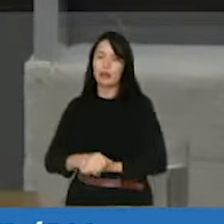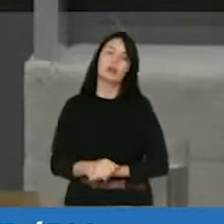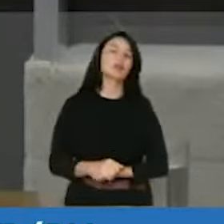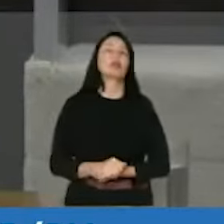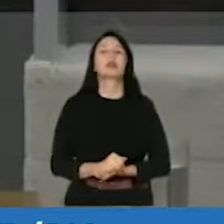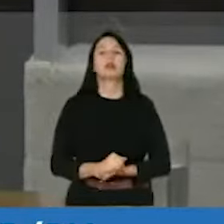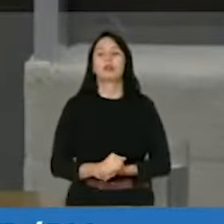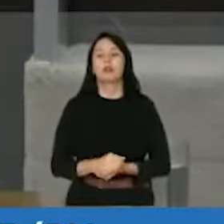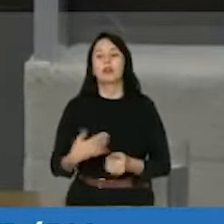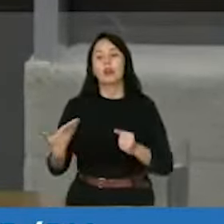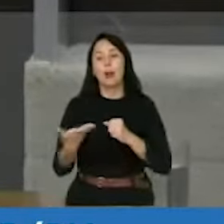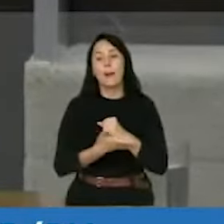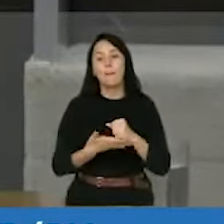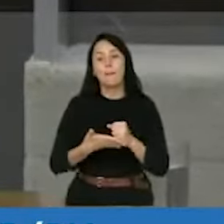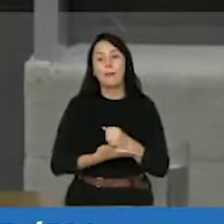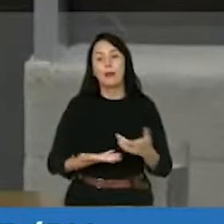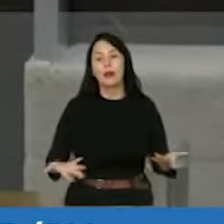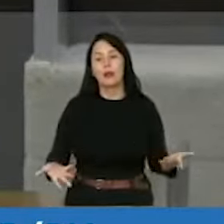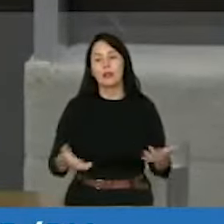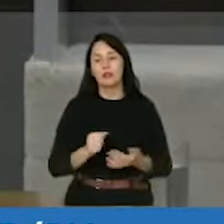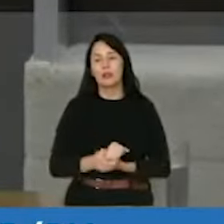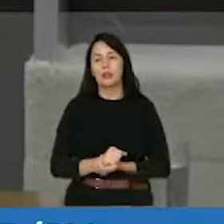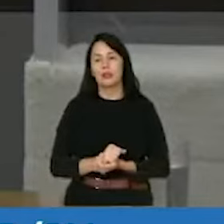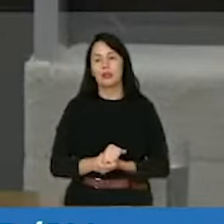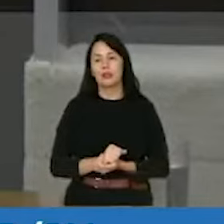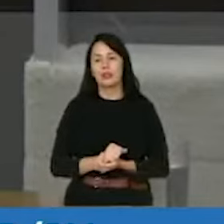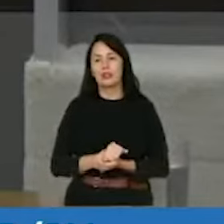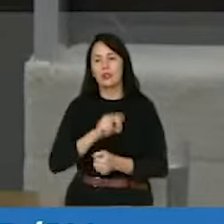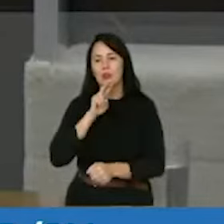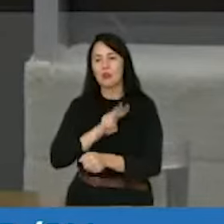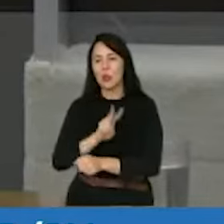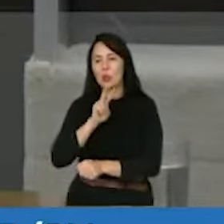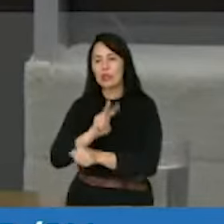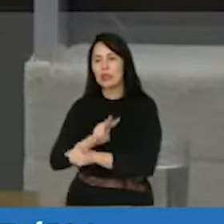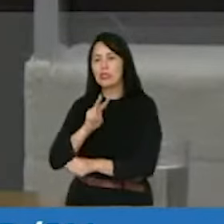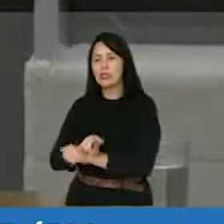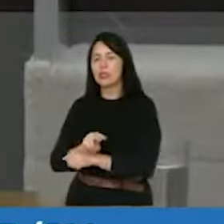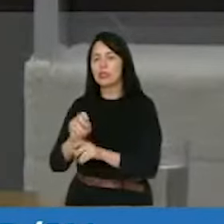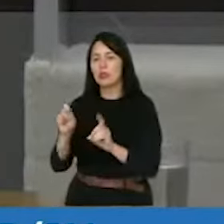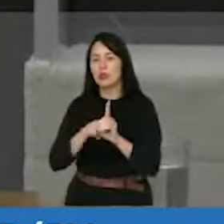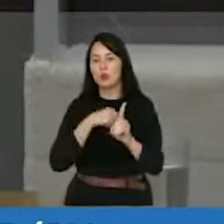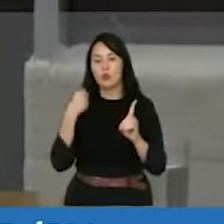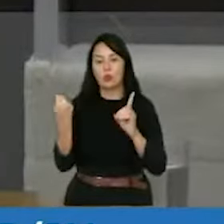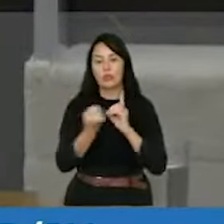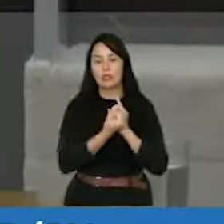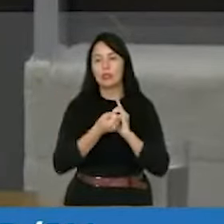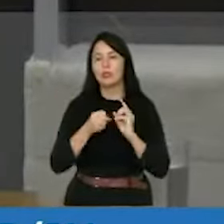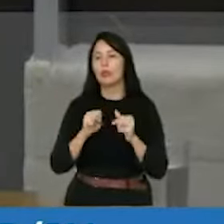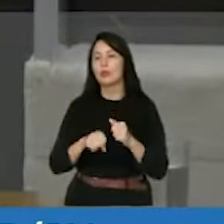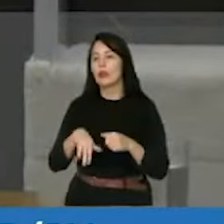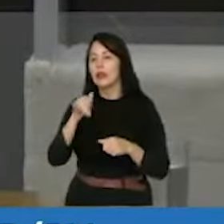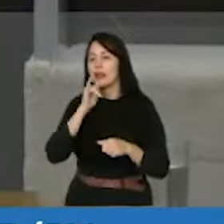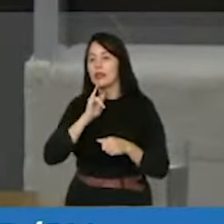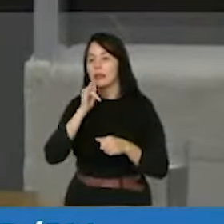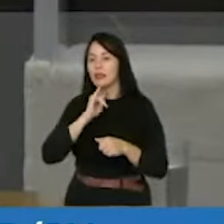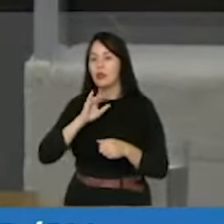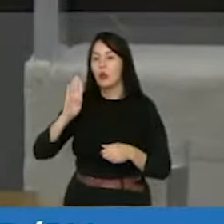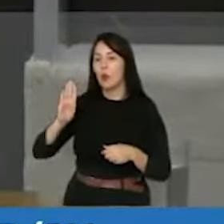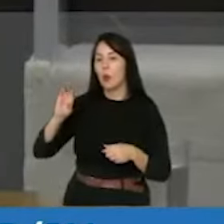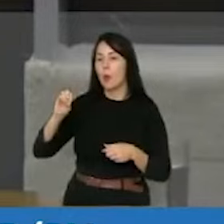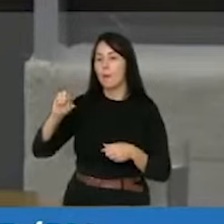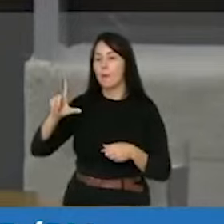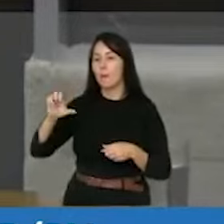na base da rede de proteção social, como o programa Bolsa Família, como a política